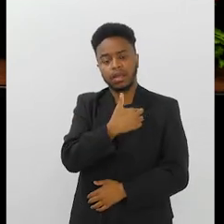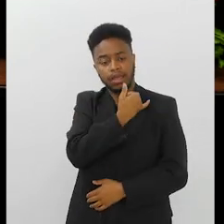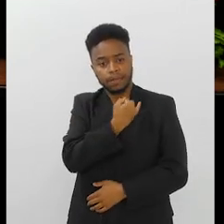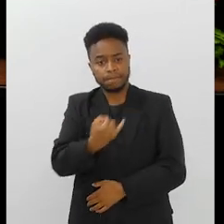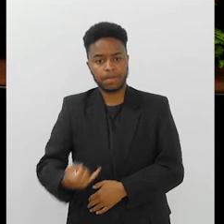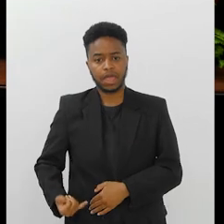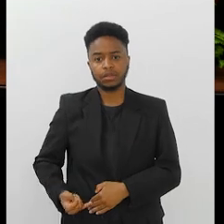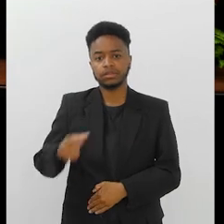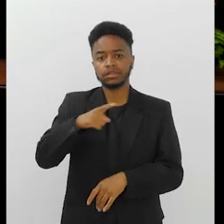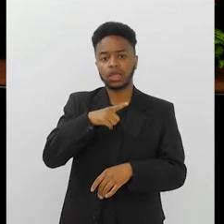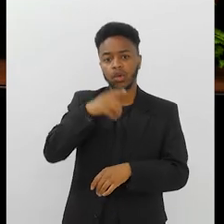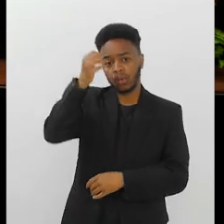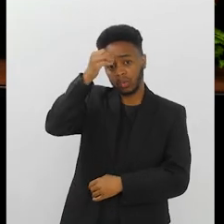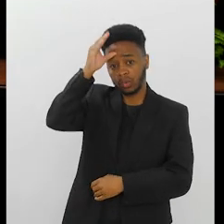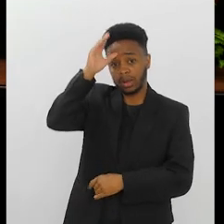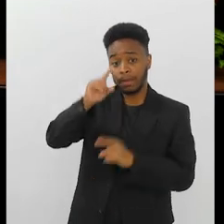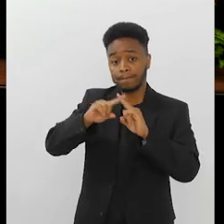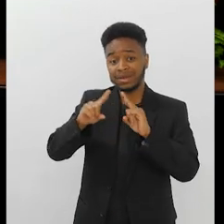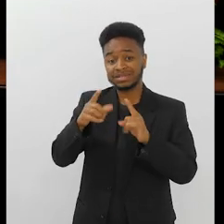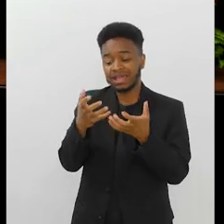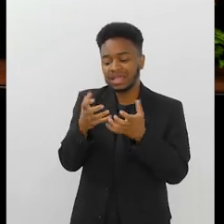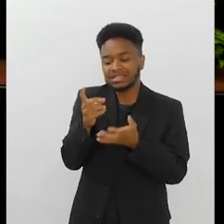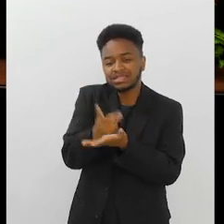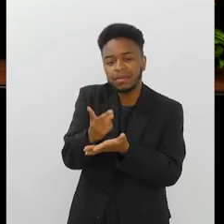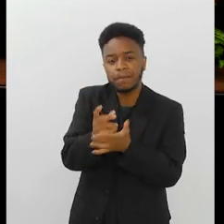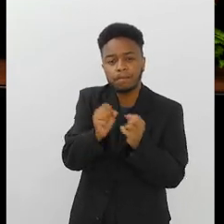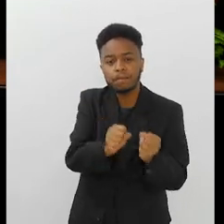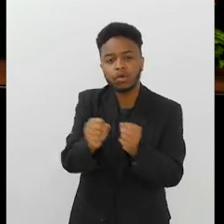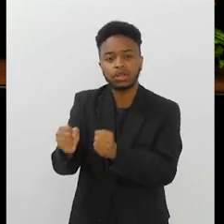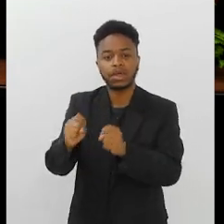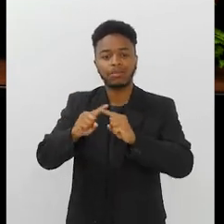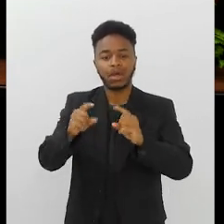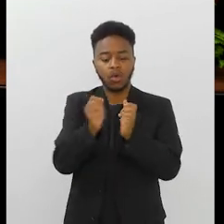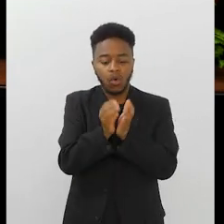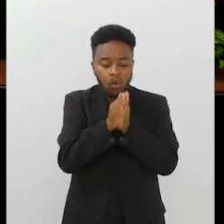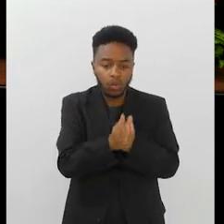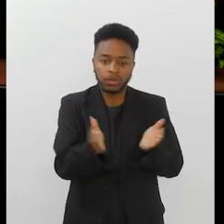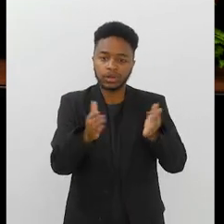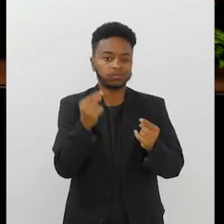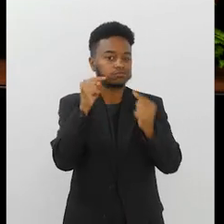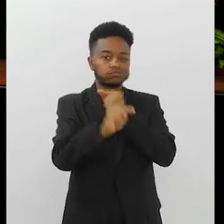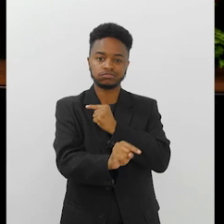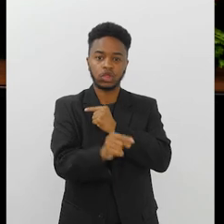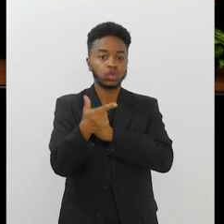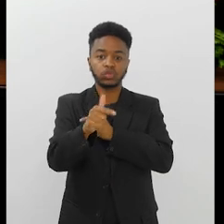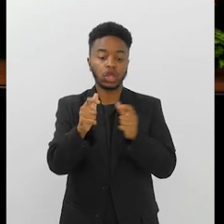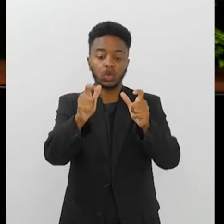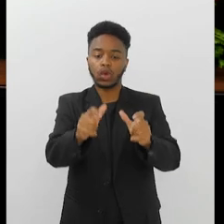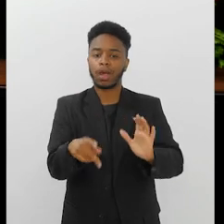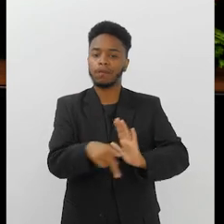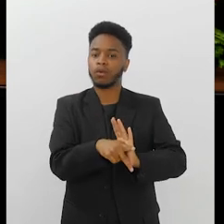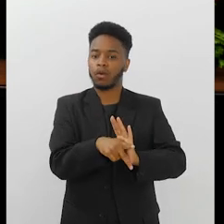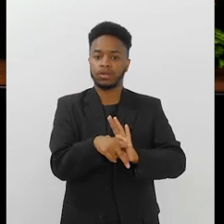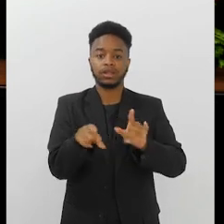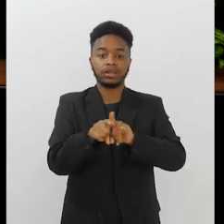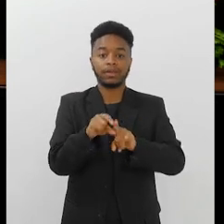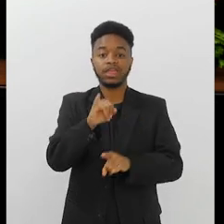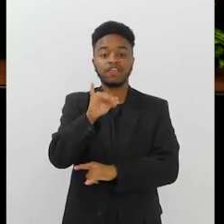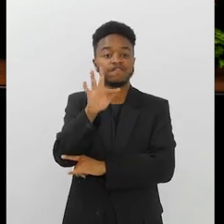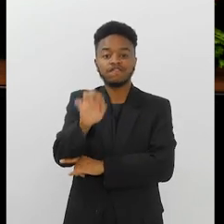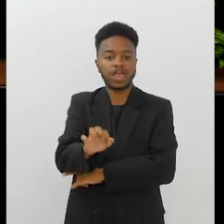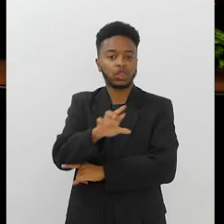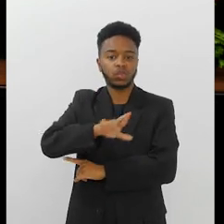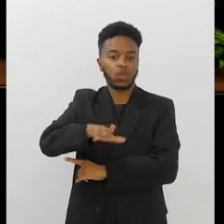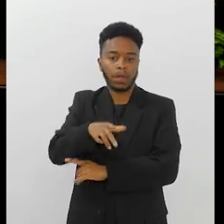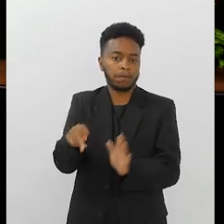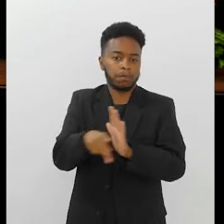impérios tanta sabedoria contida nesse campo de poder que orumila não se encaixa orumila não tem uma terra e